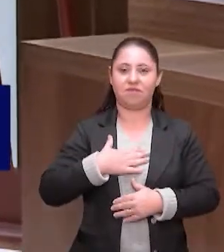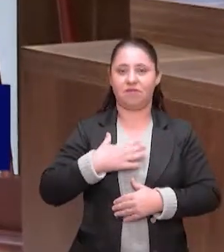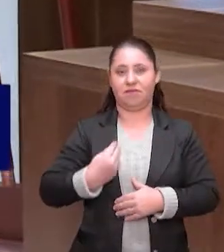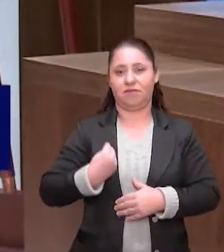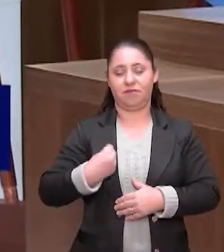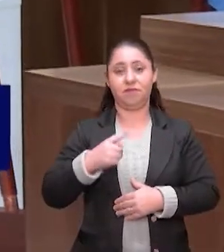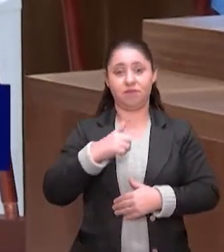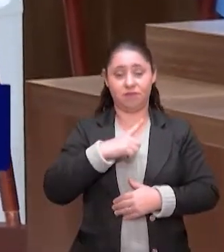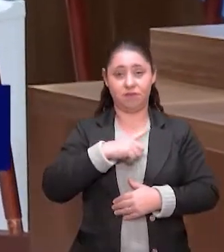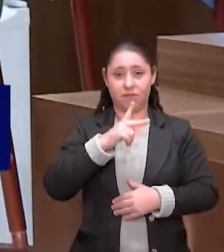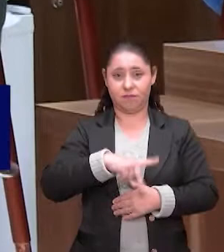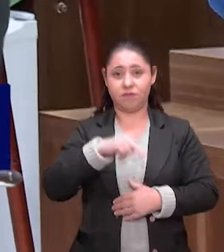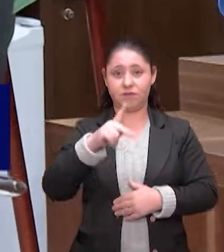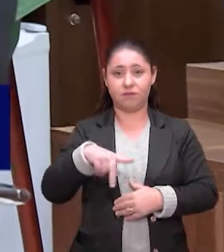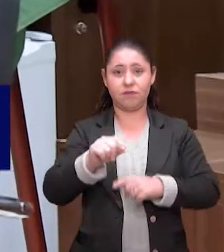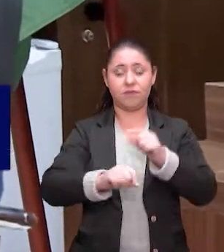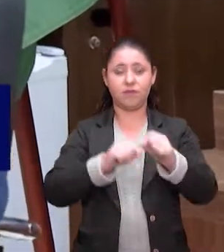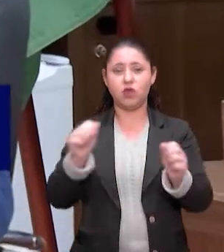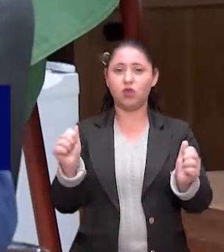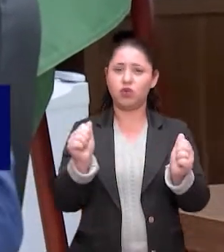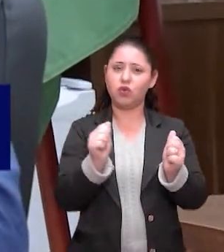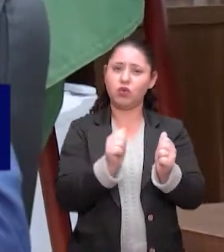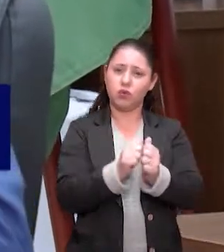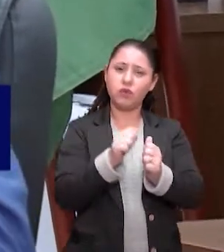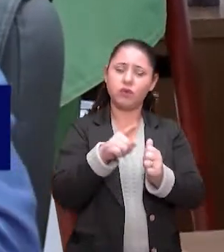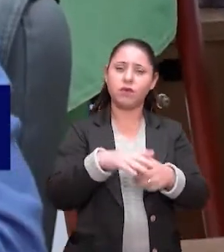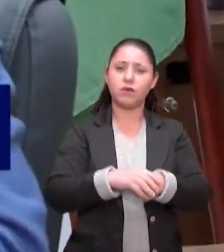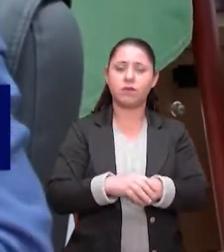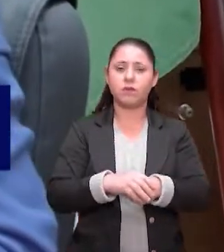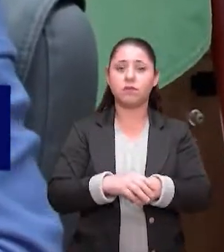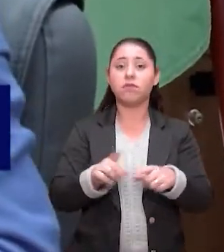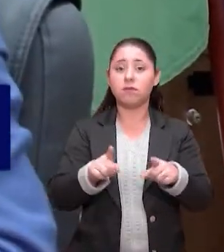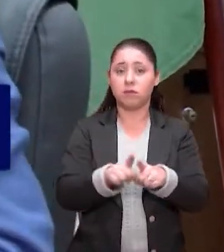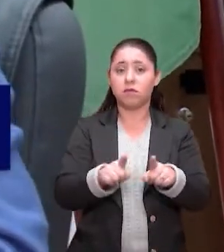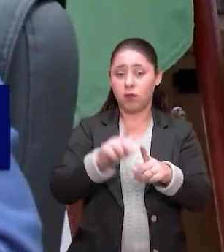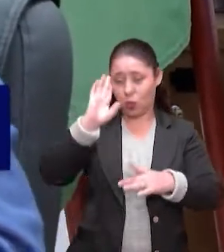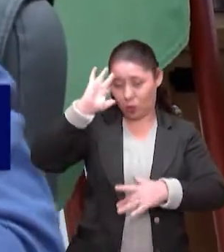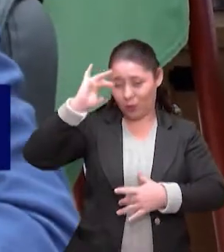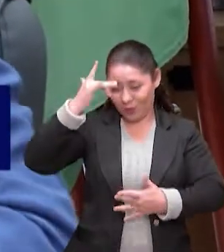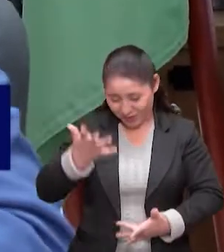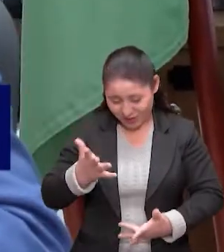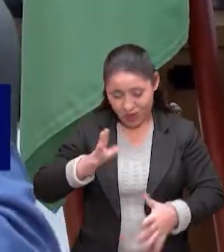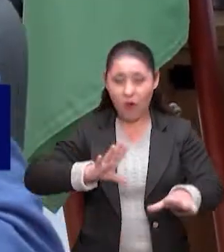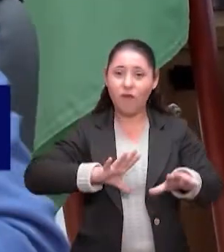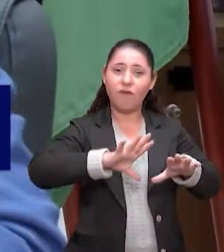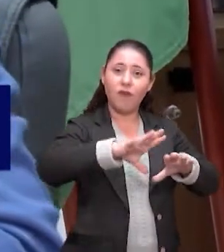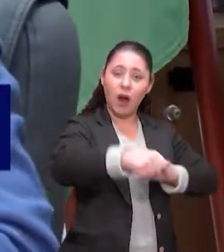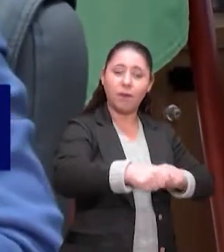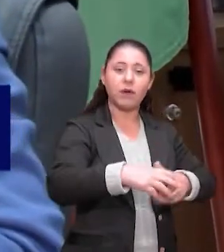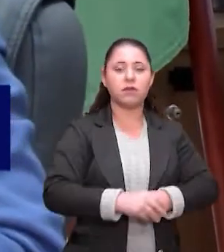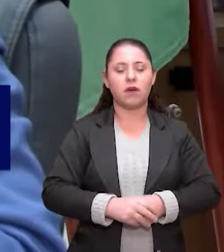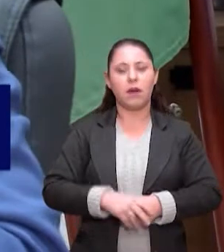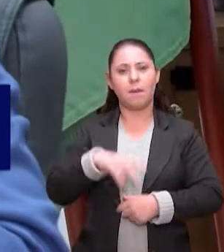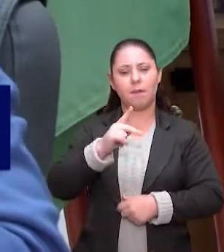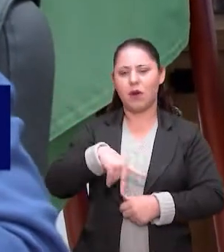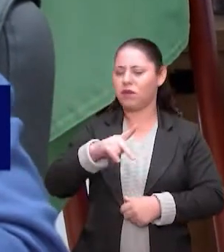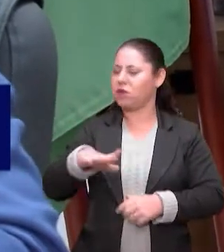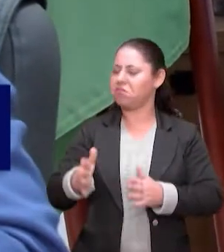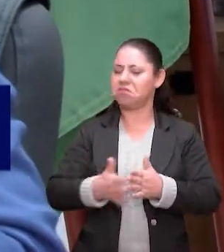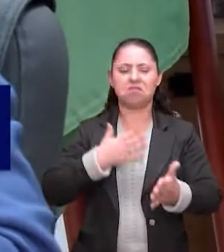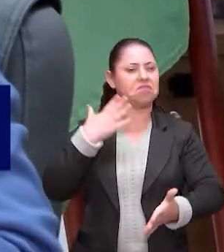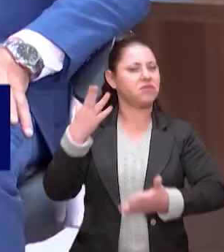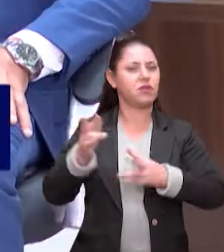Tive professores que, como você, que foi inclusive homenageado na minha formatura, professores incríveis, uma